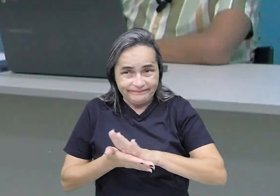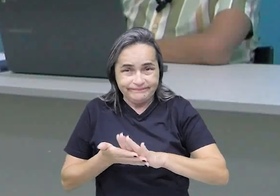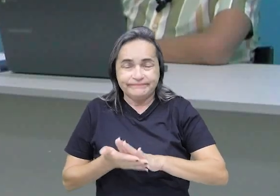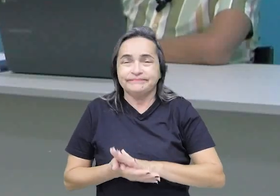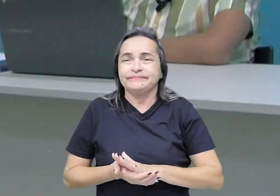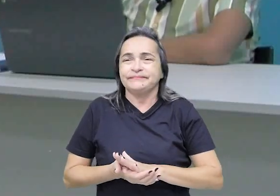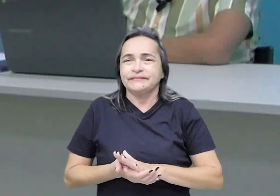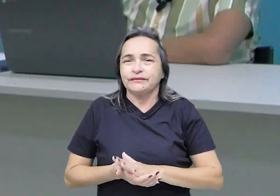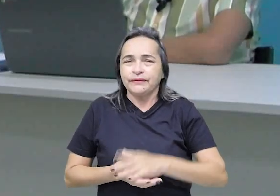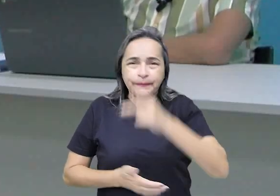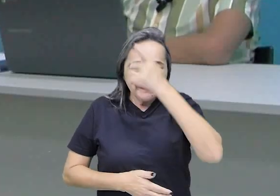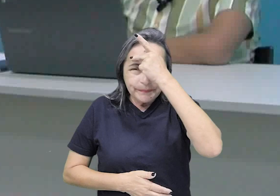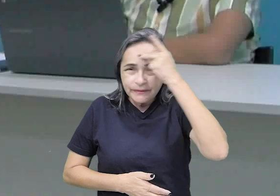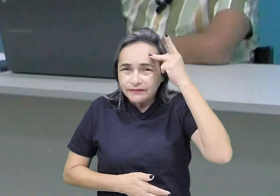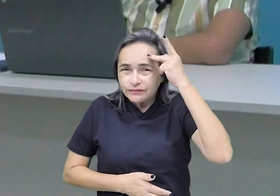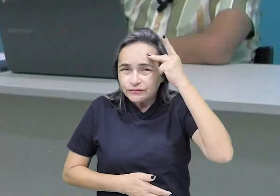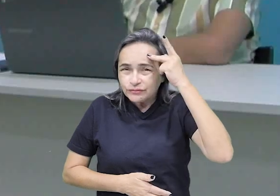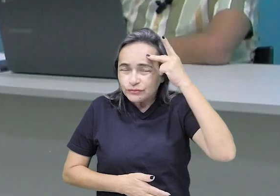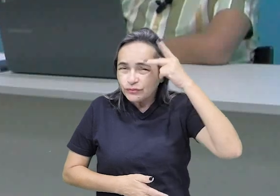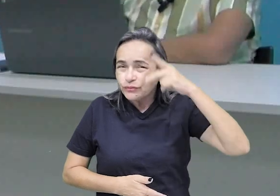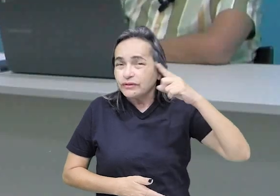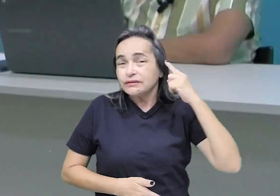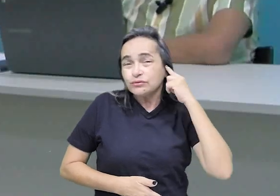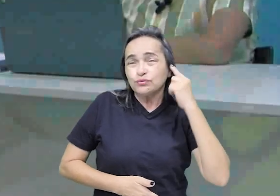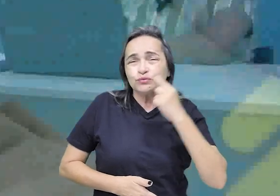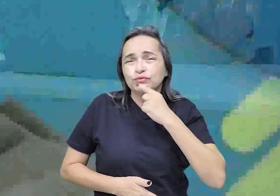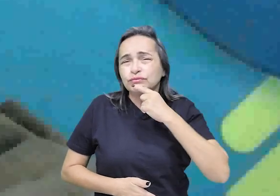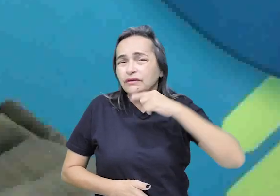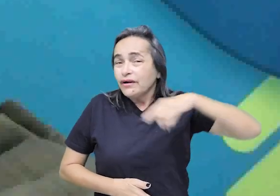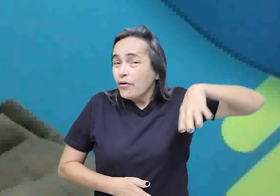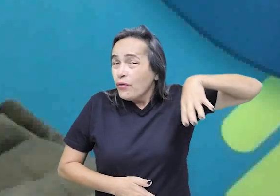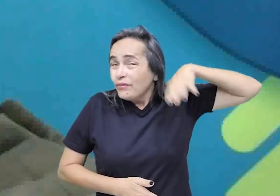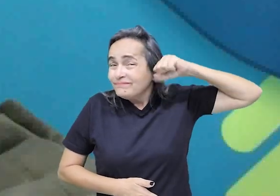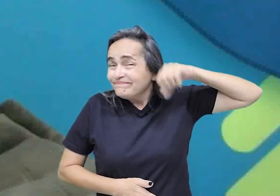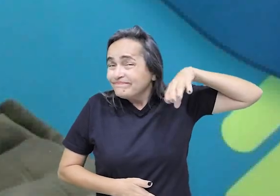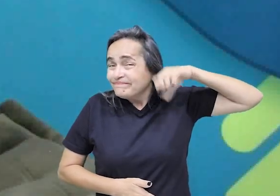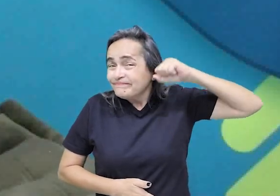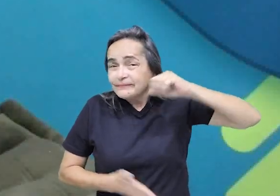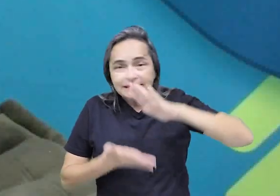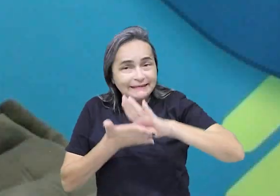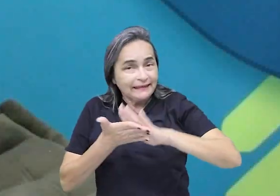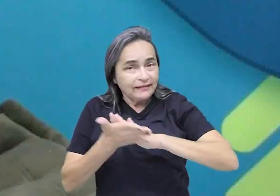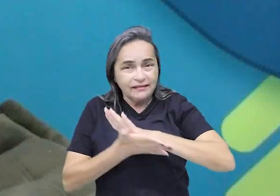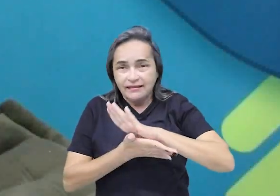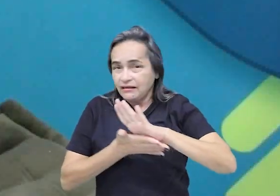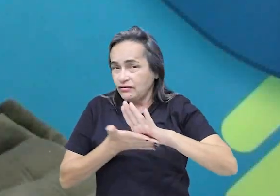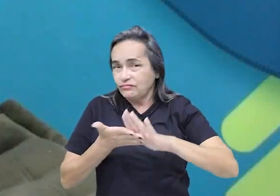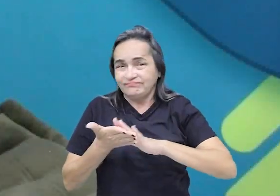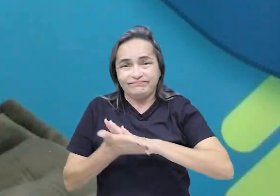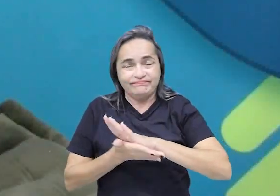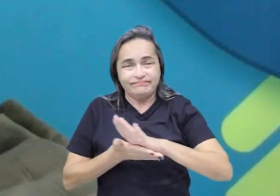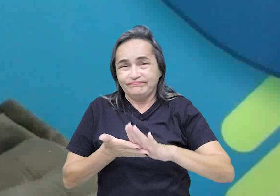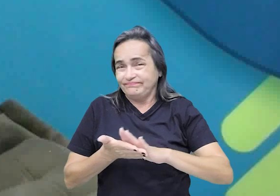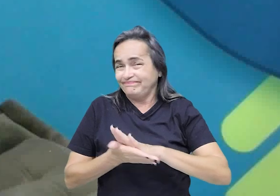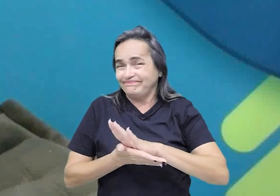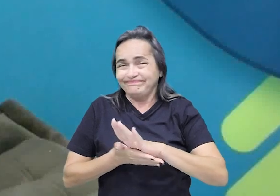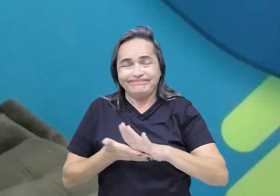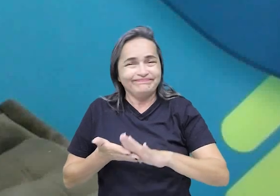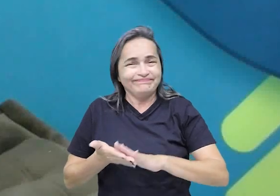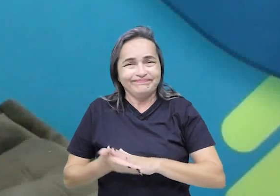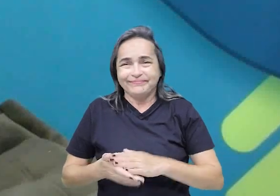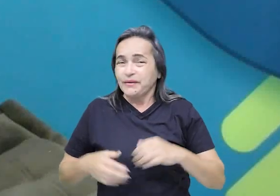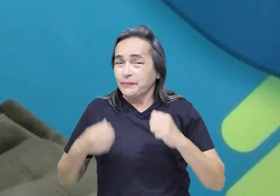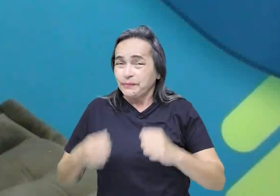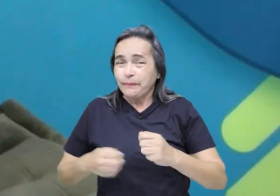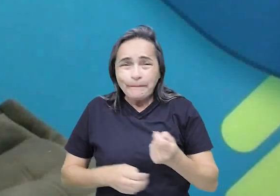bem atrelado a ela não ouvir de fato, né? Ela não ter audição, ela pode ter ali restos auditivos,